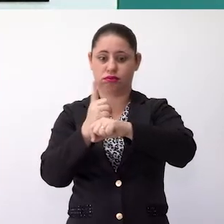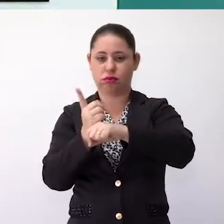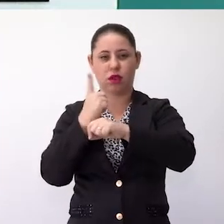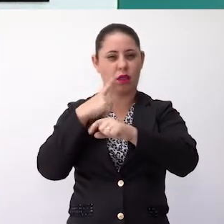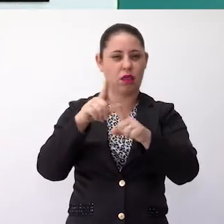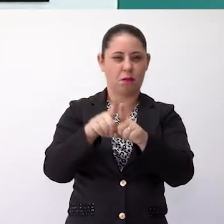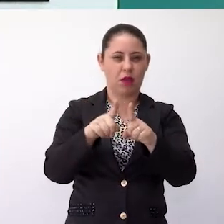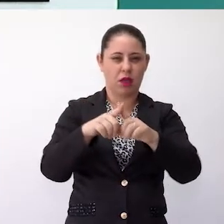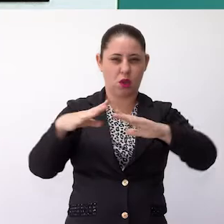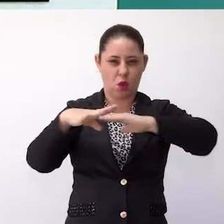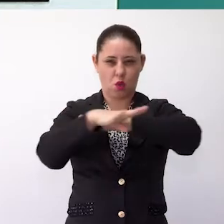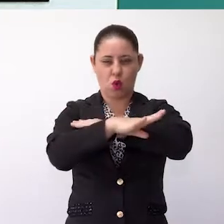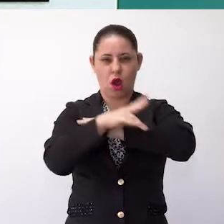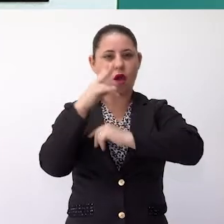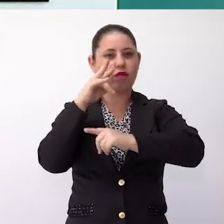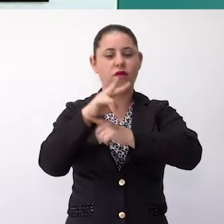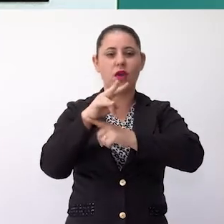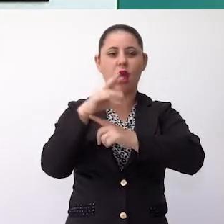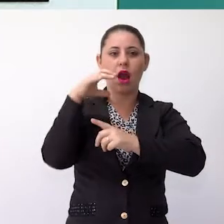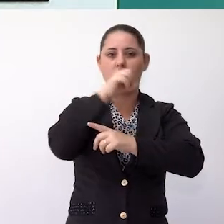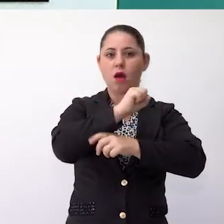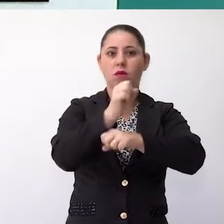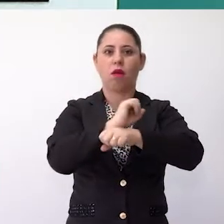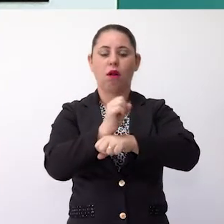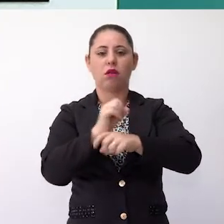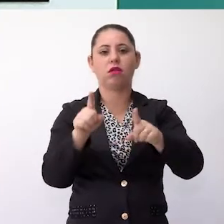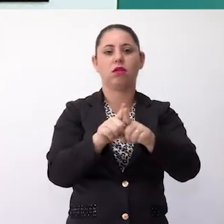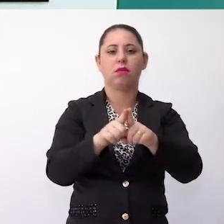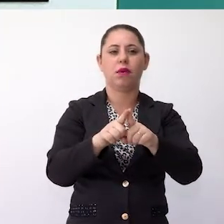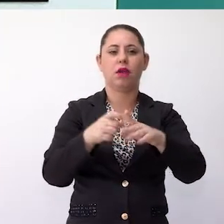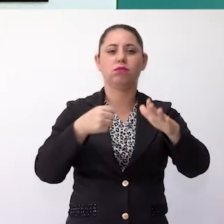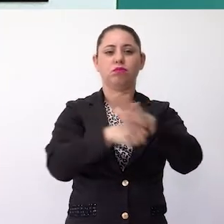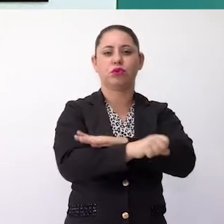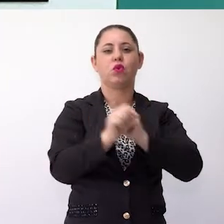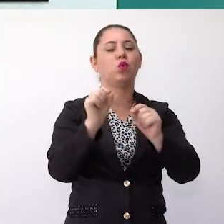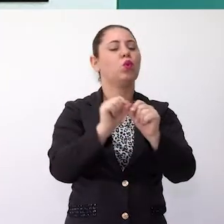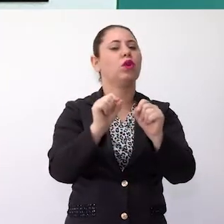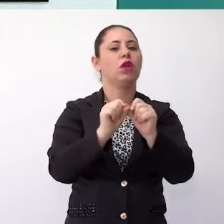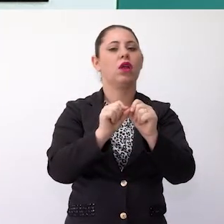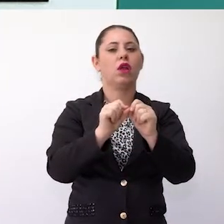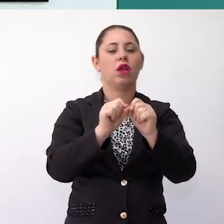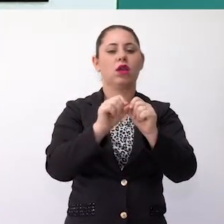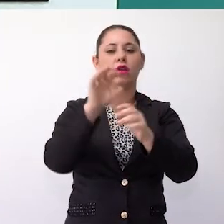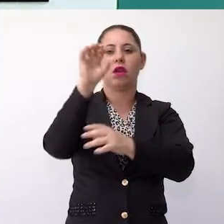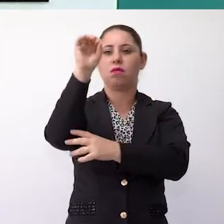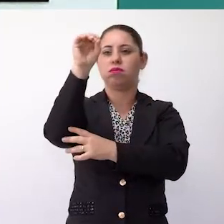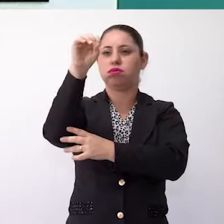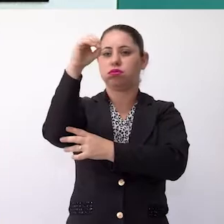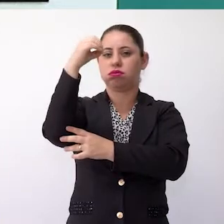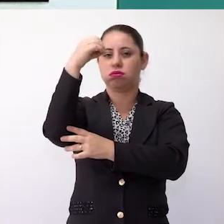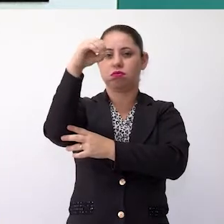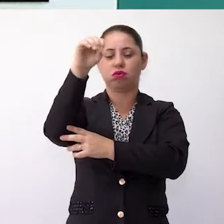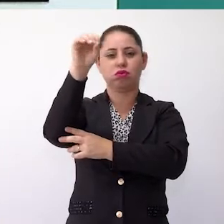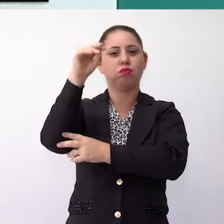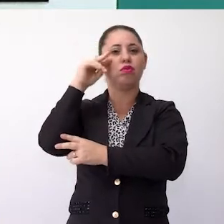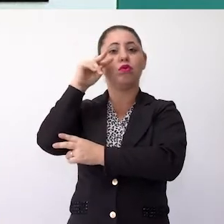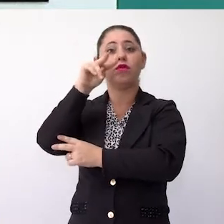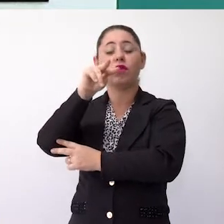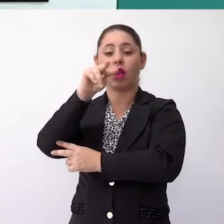nossas rodovias. Estamos na busca de implementar um controle das rodovias com câmeras inteligentes, né, chamadas